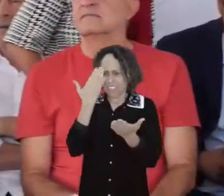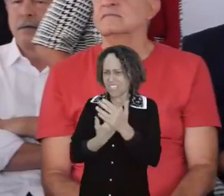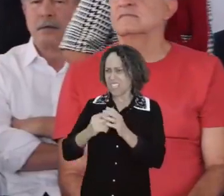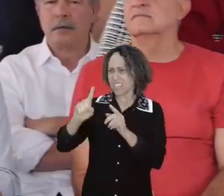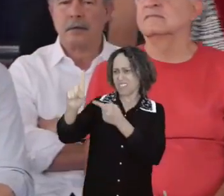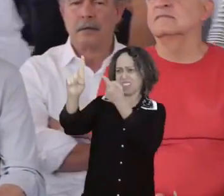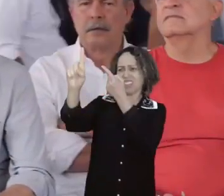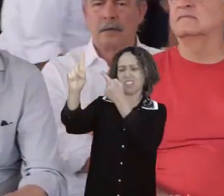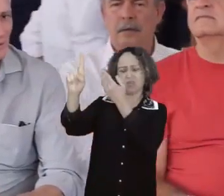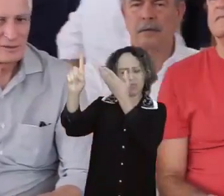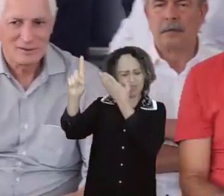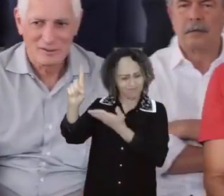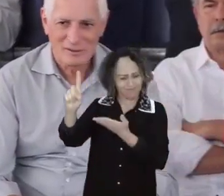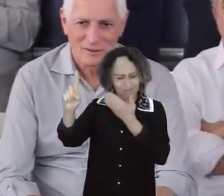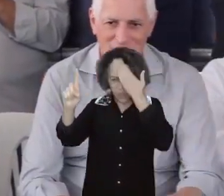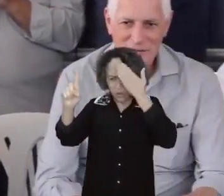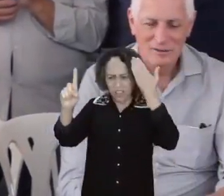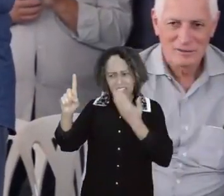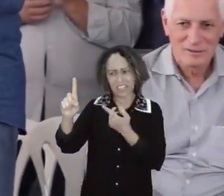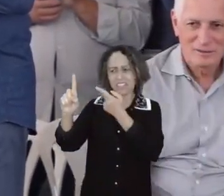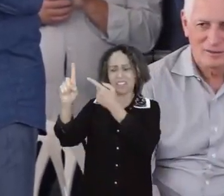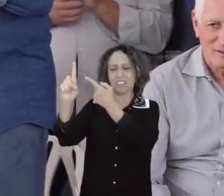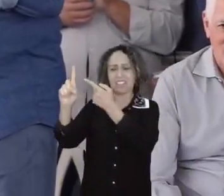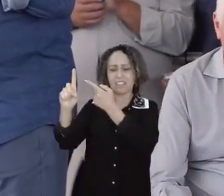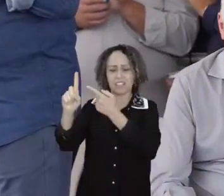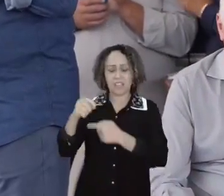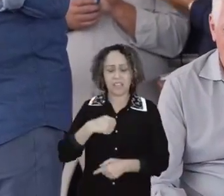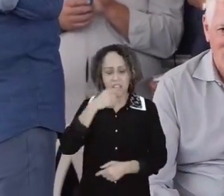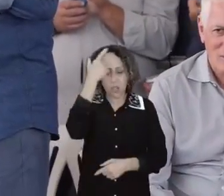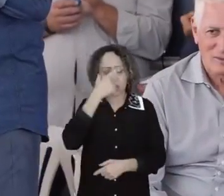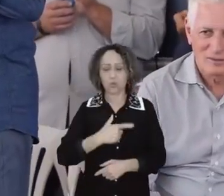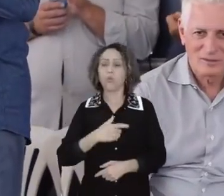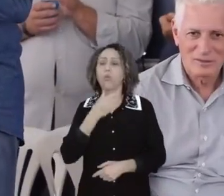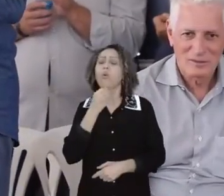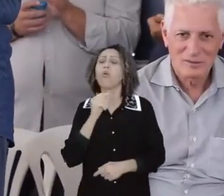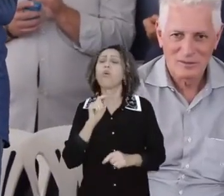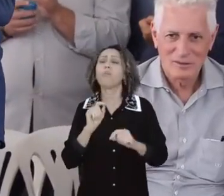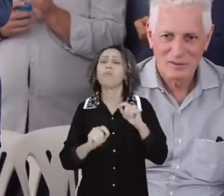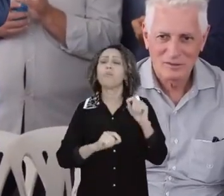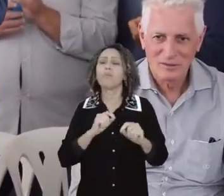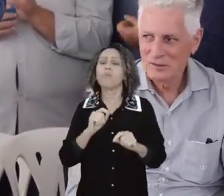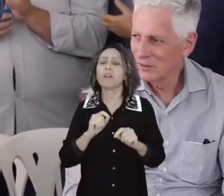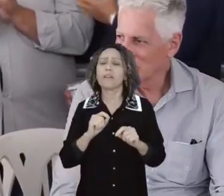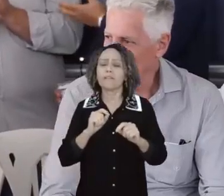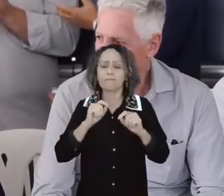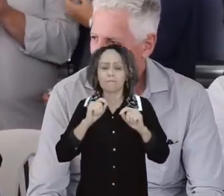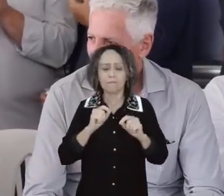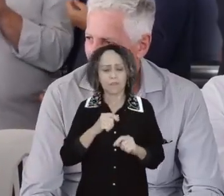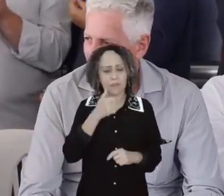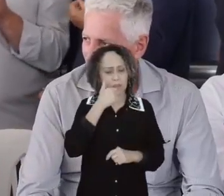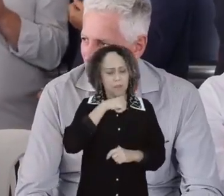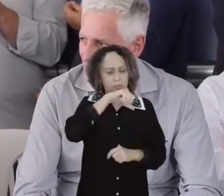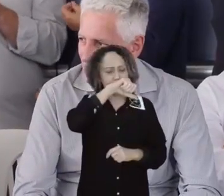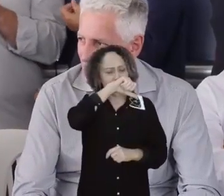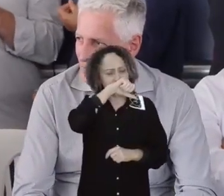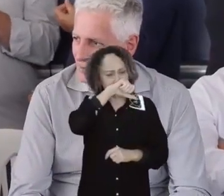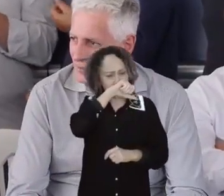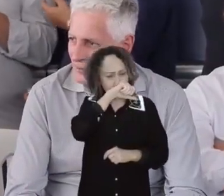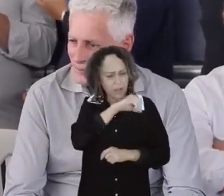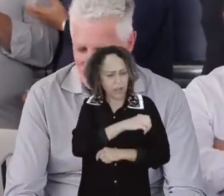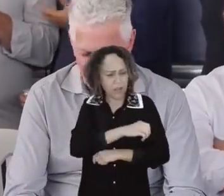Eu sou um homem que nasci de uma mulher analfabeta. Minha mãe nasceu e